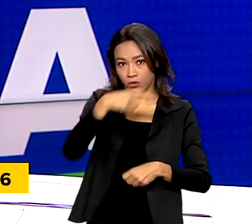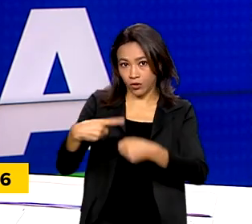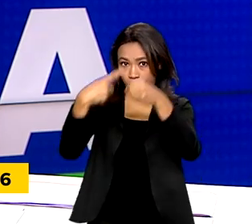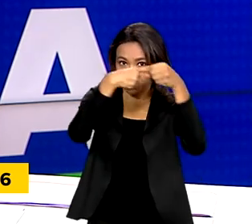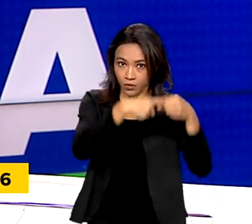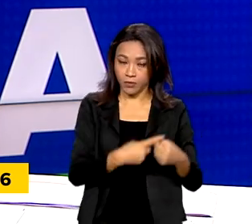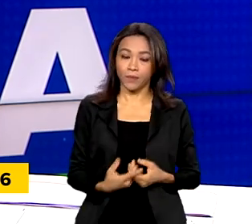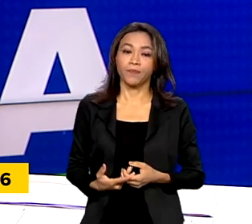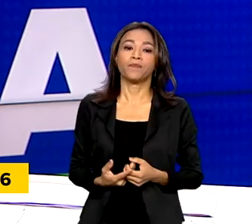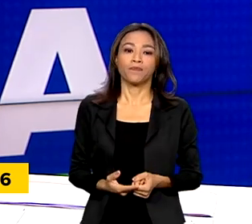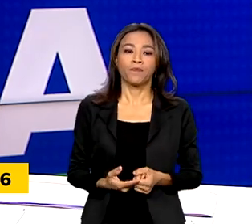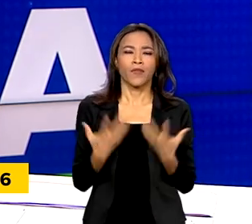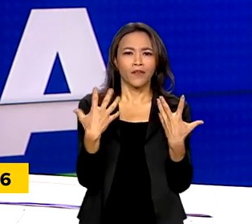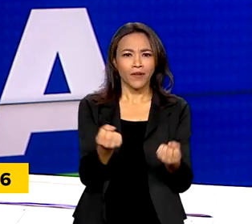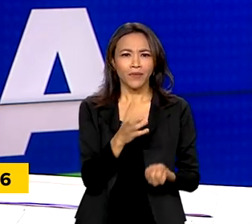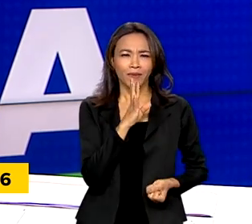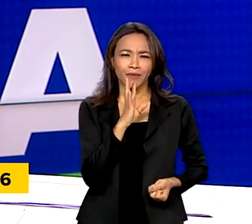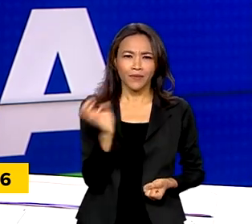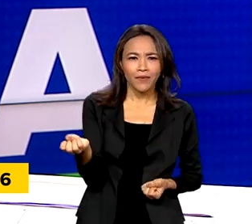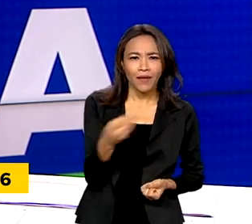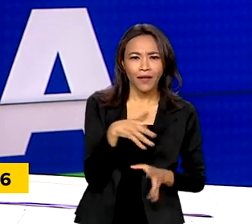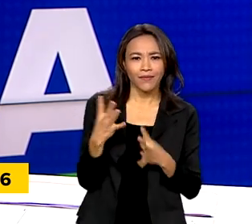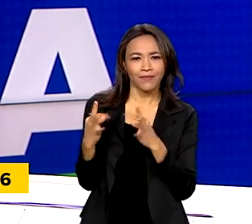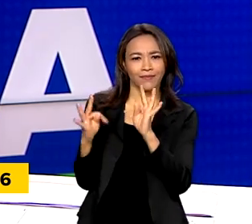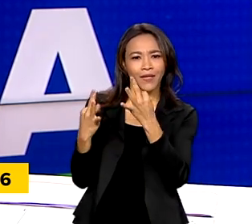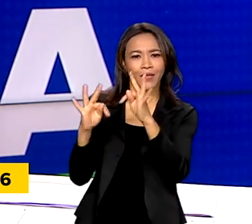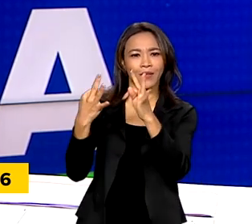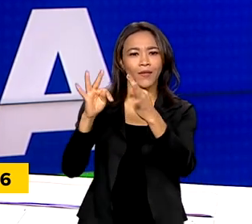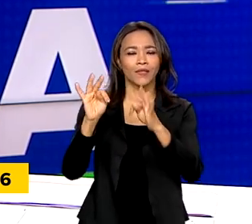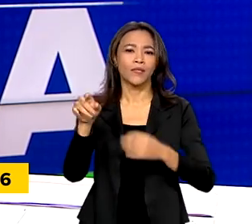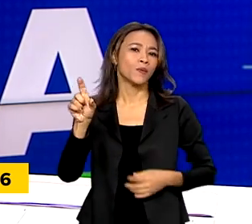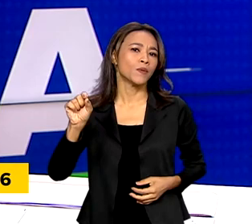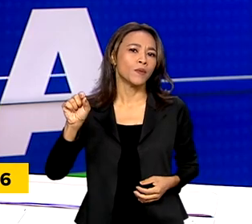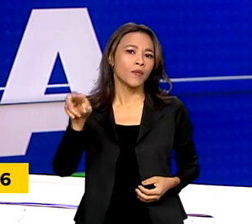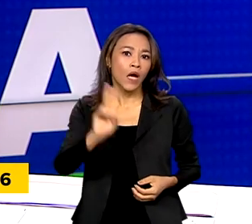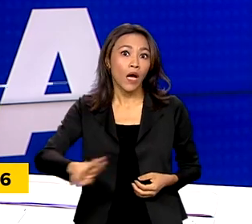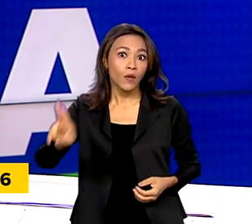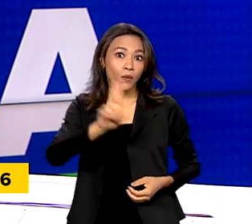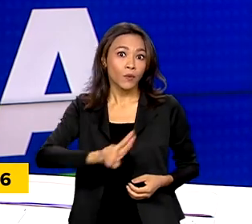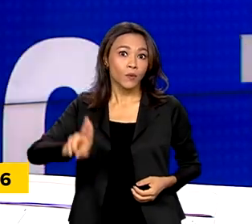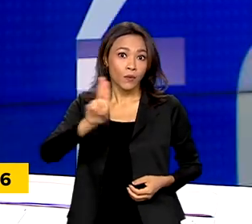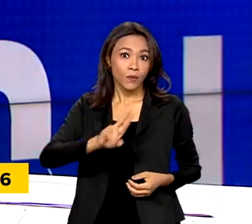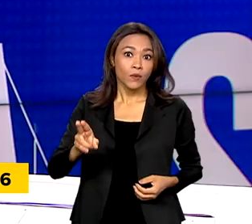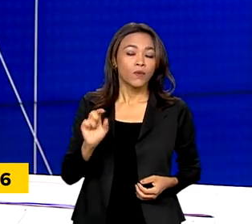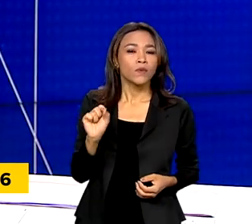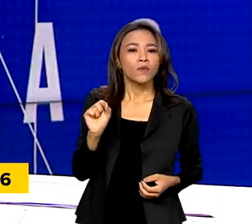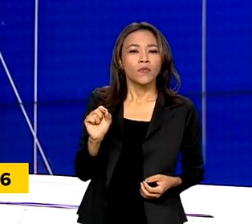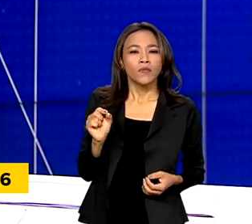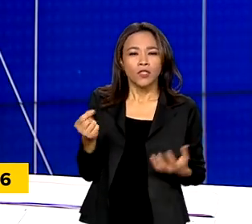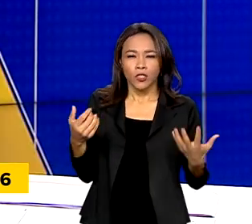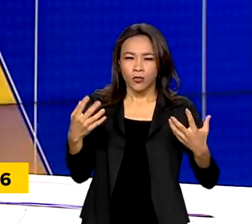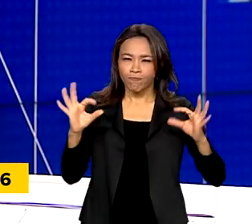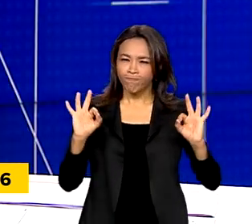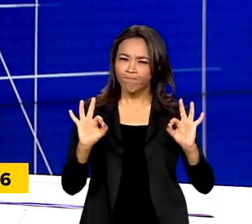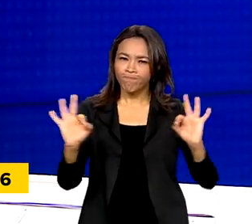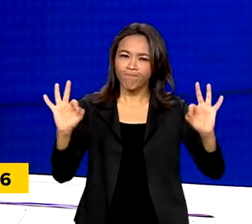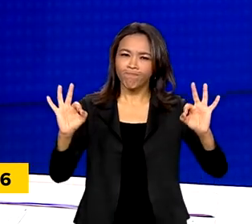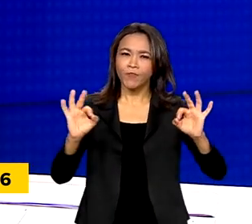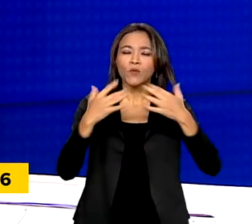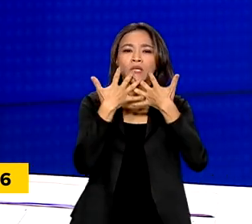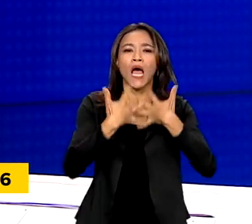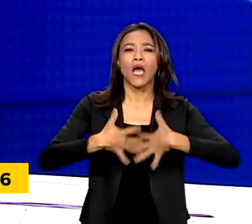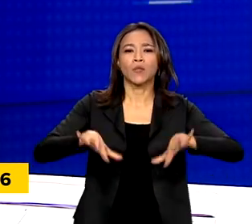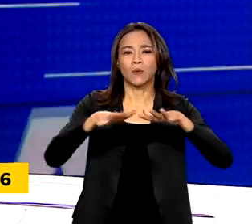vamos conhecer agora uma nova tecnologia que permite a utilização de forma mais eficiente dos recursos naturais e